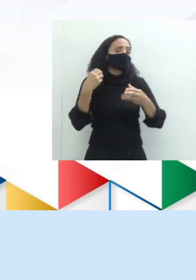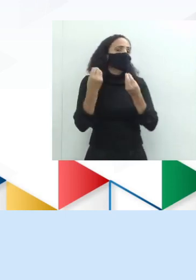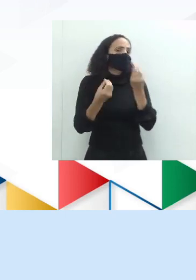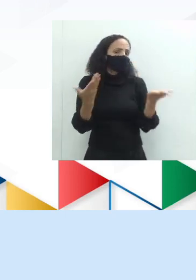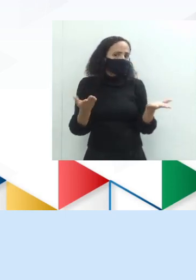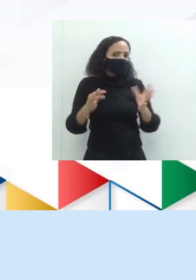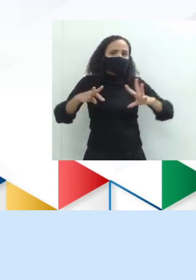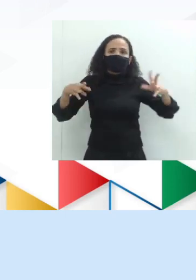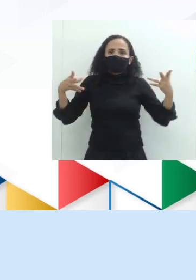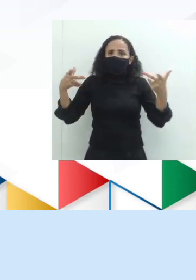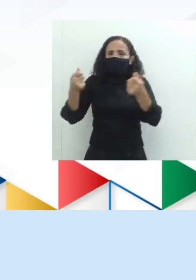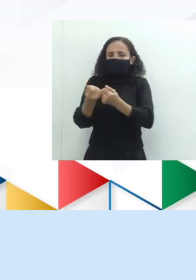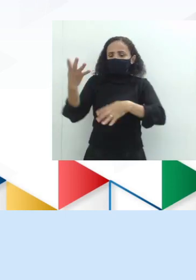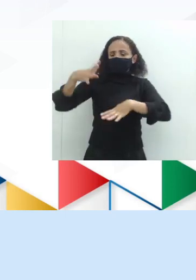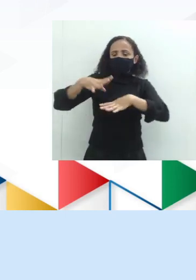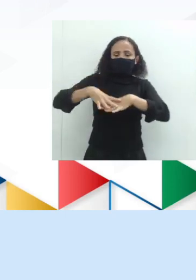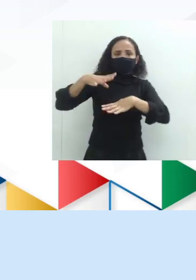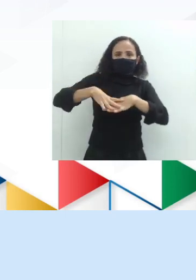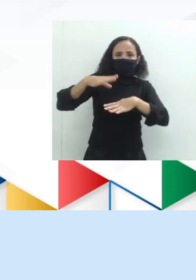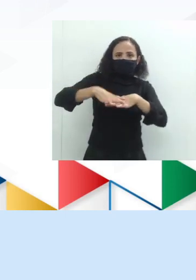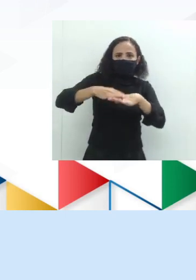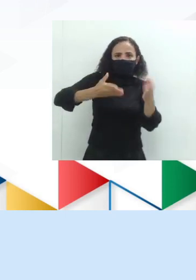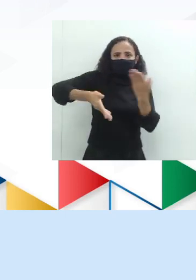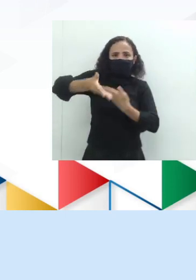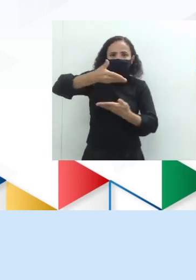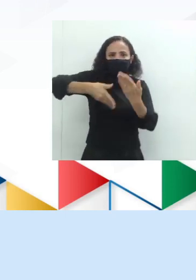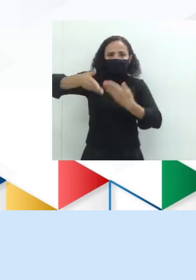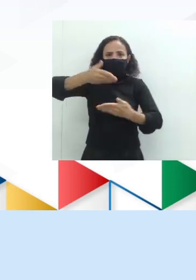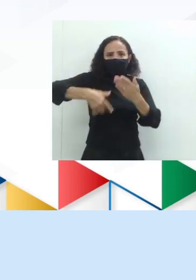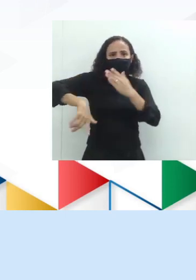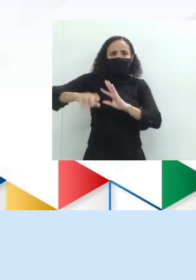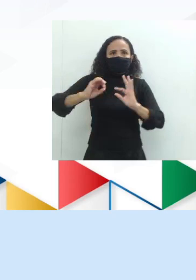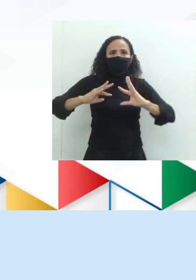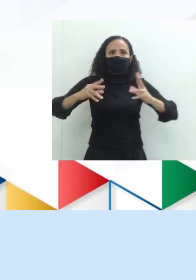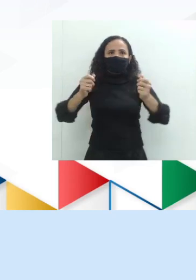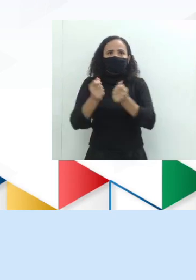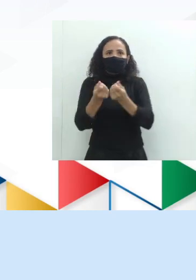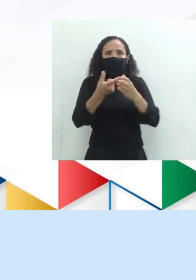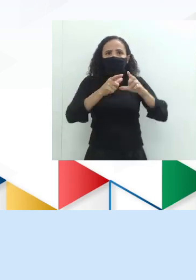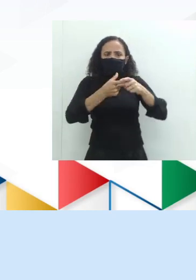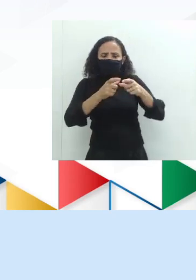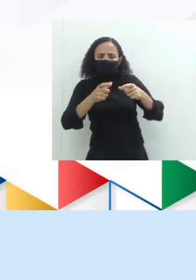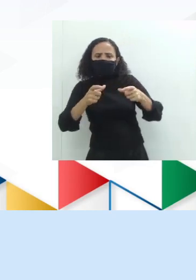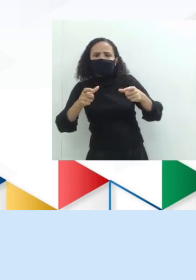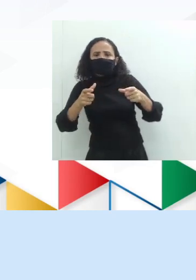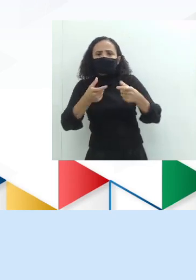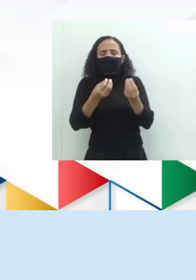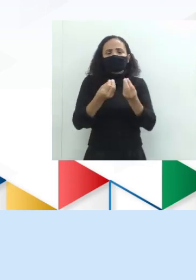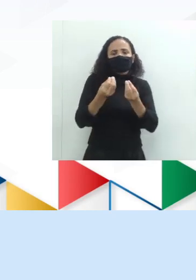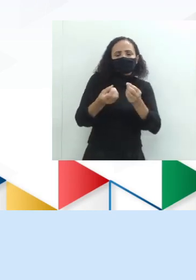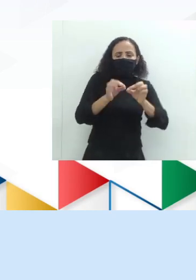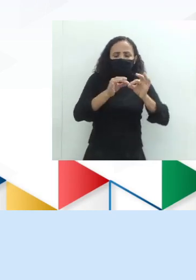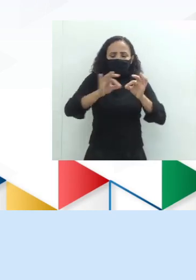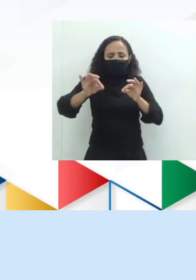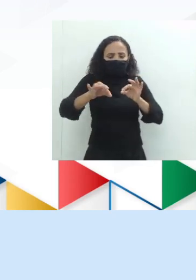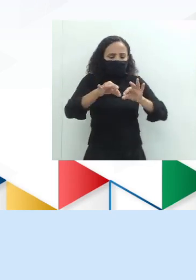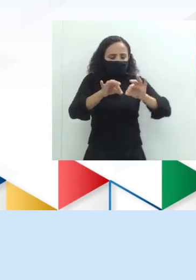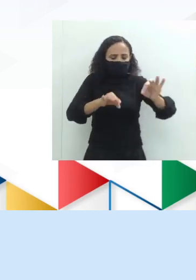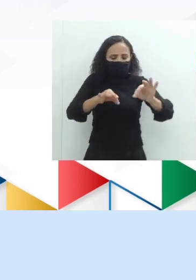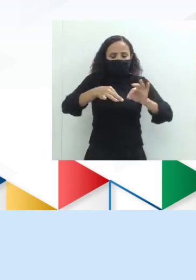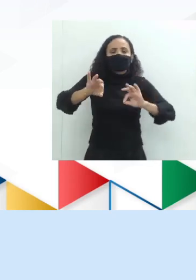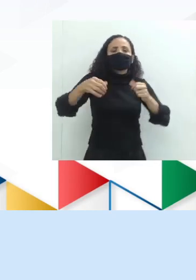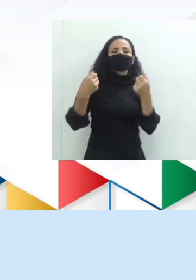toda a questão de matemática que envolve geometria, grandezas e medidas, grandezas geométricas,